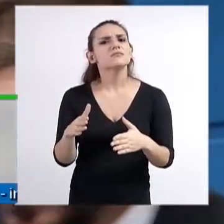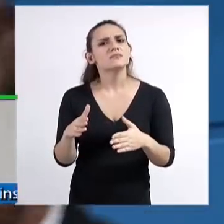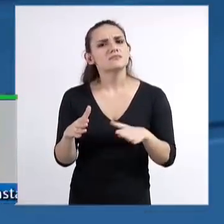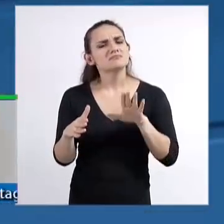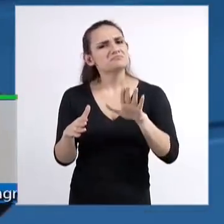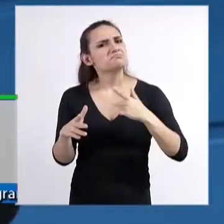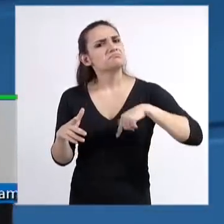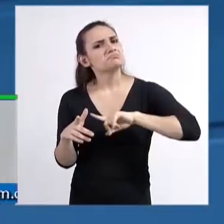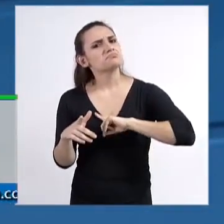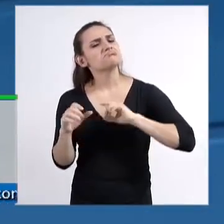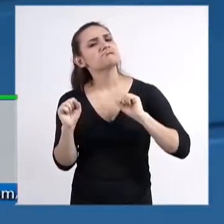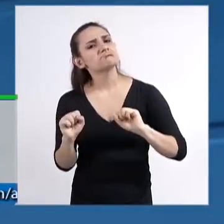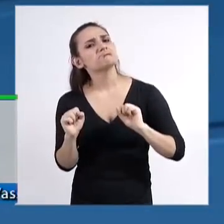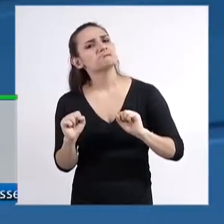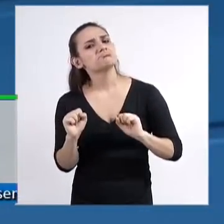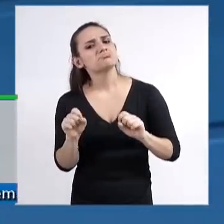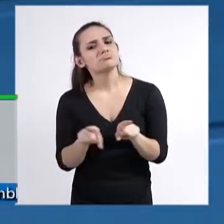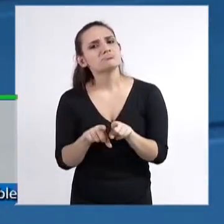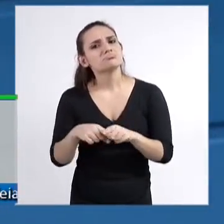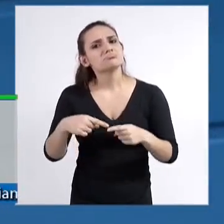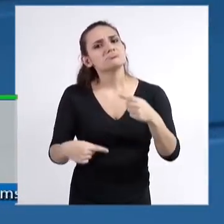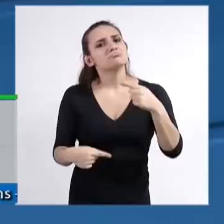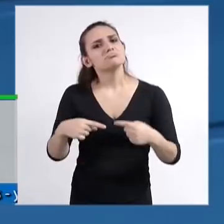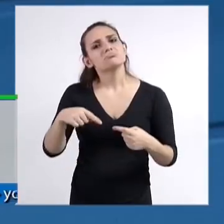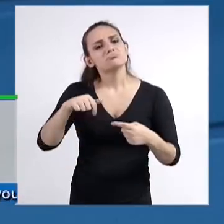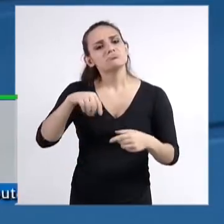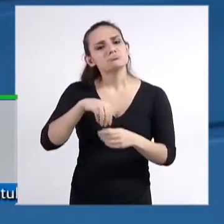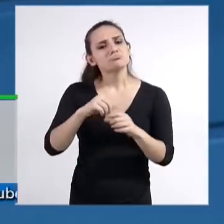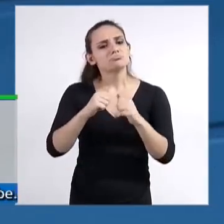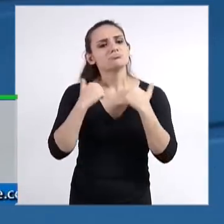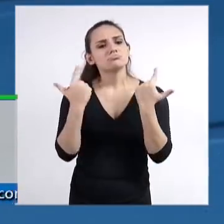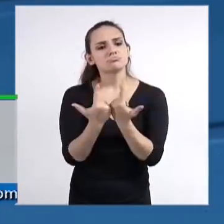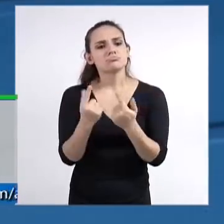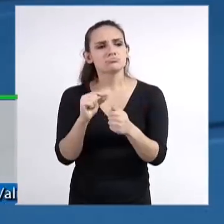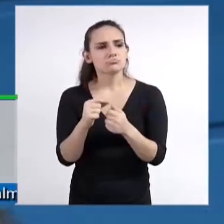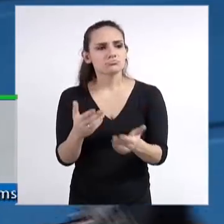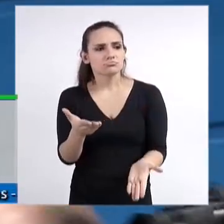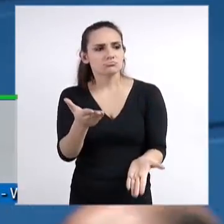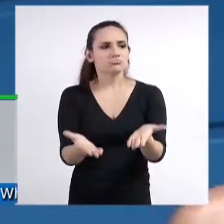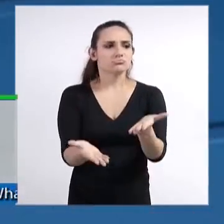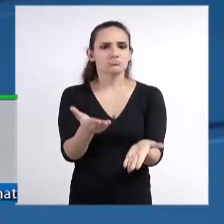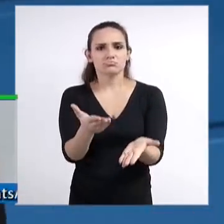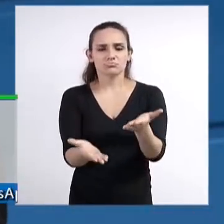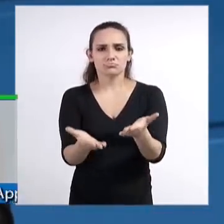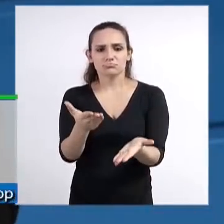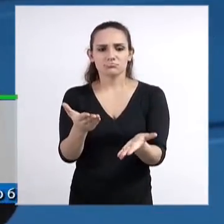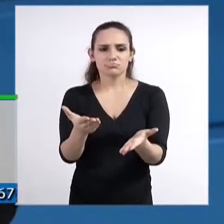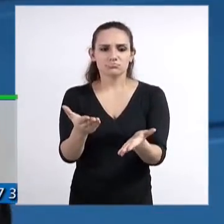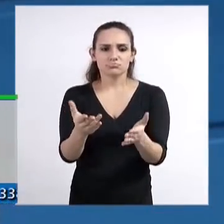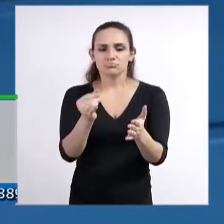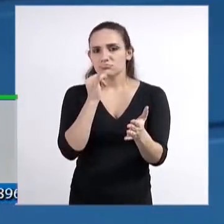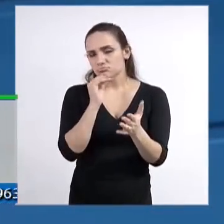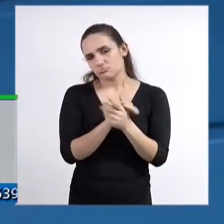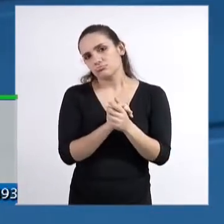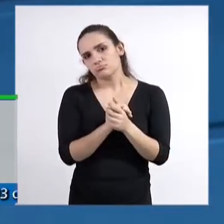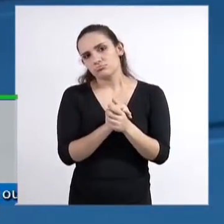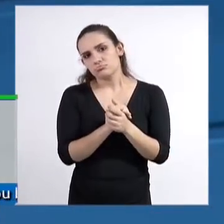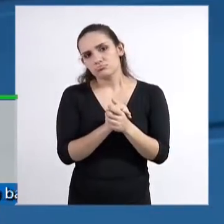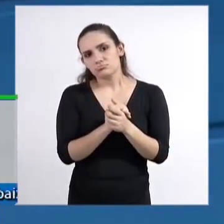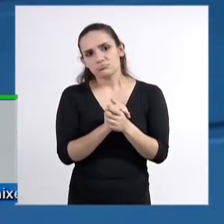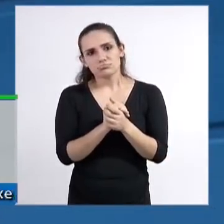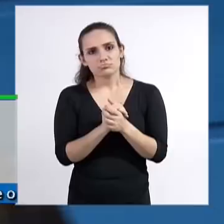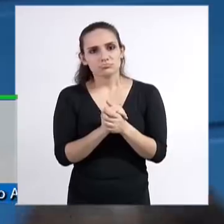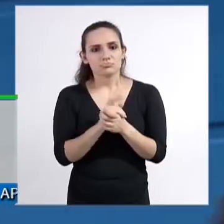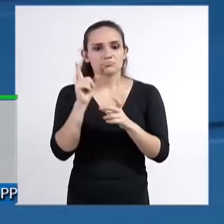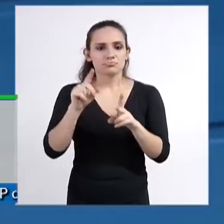nós poderíamos, se discutir nessa casa, equilibrar o ponto de vista de todas as pessoas. Exemplo,